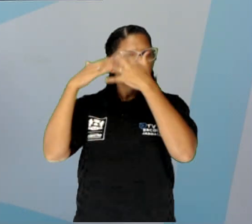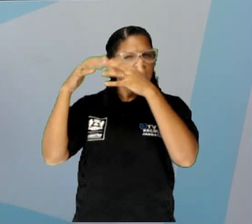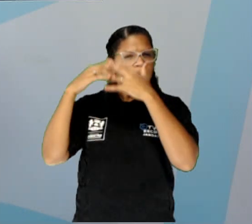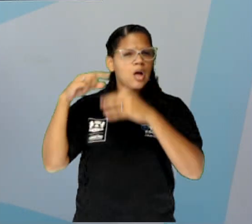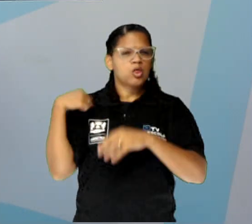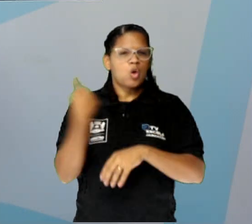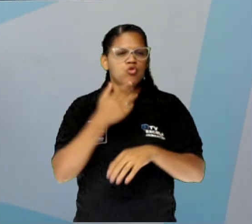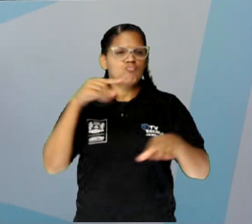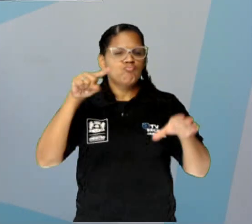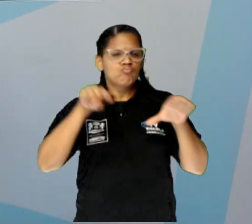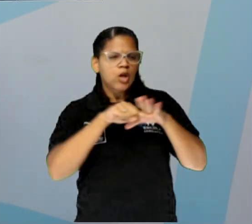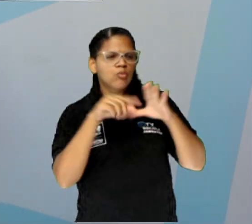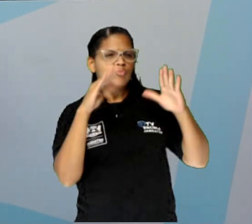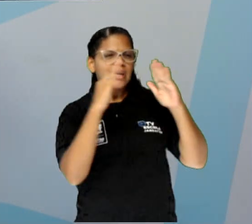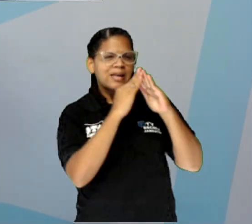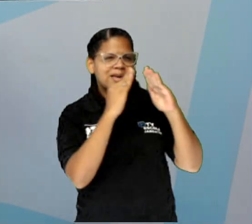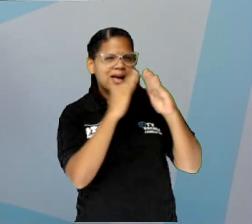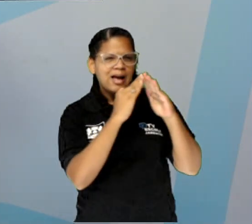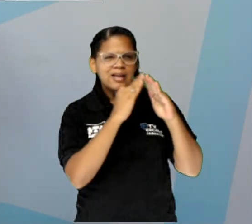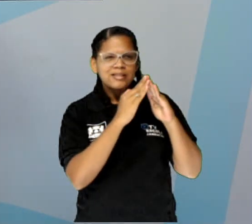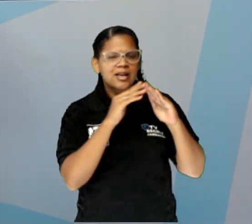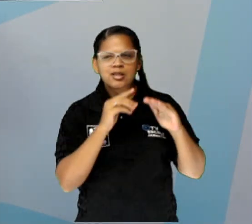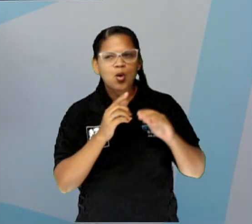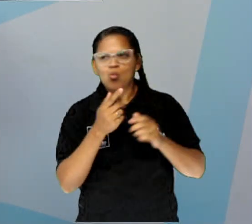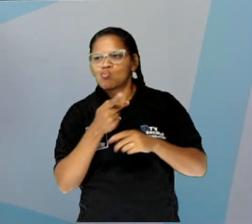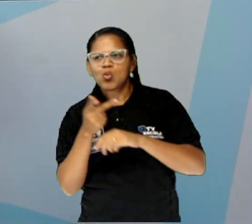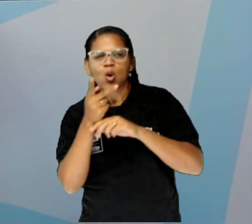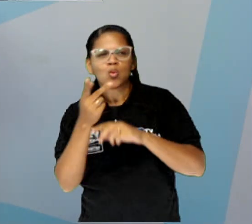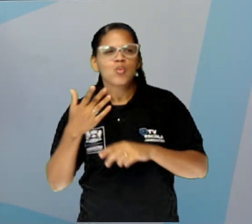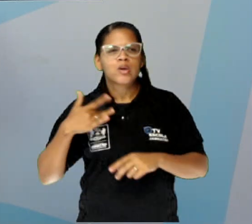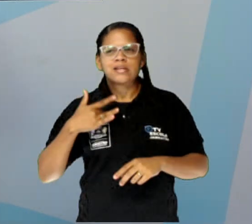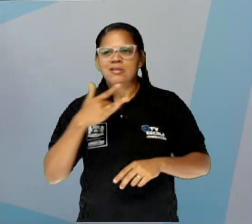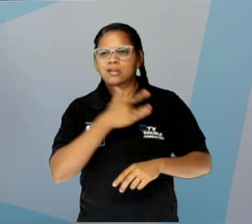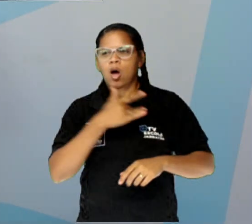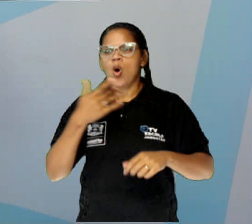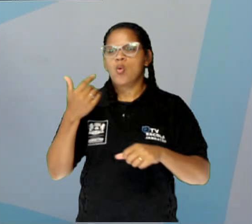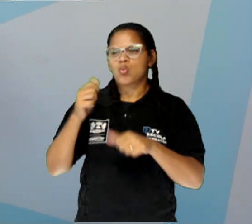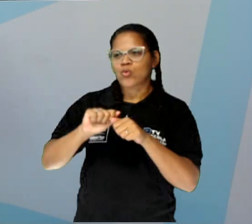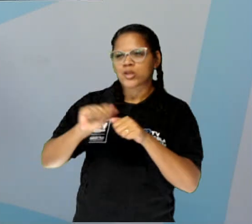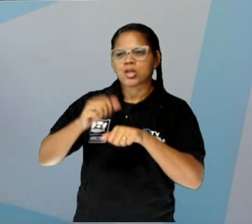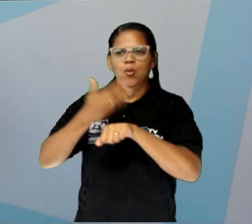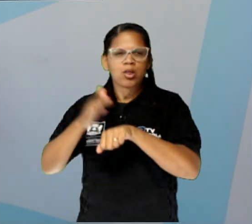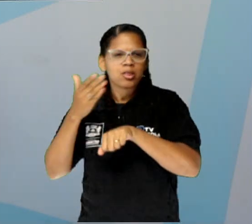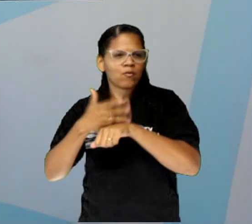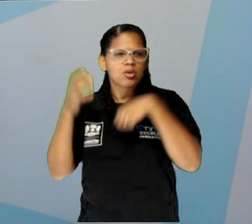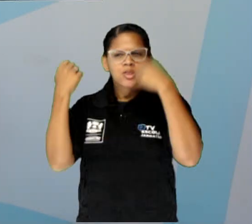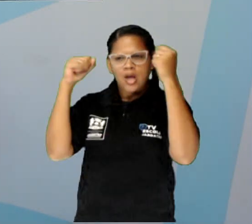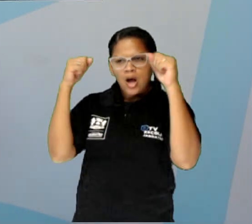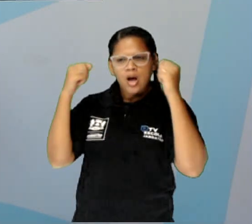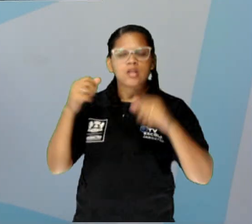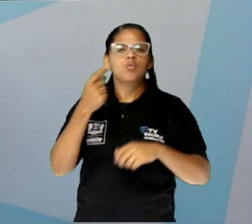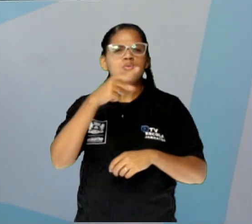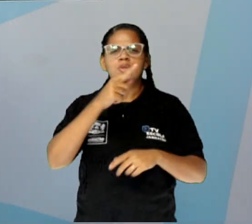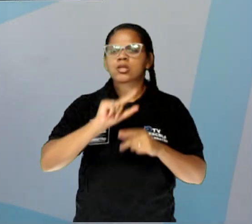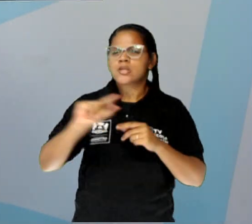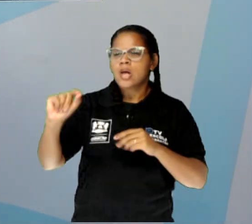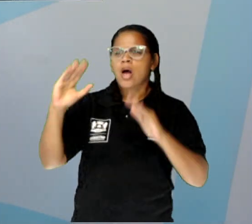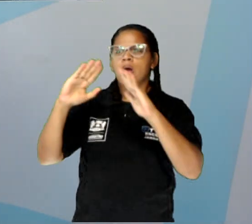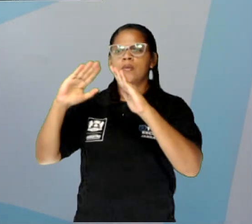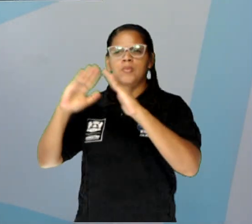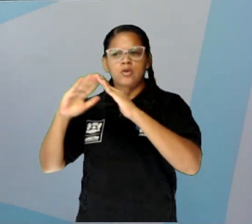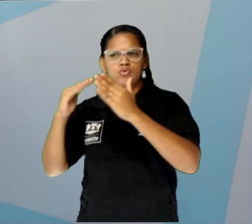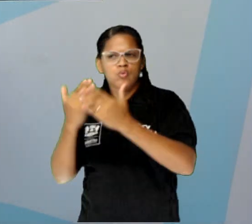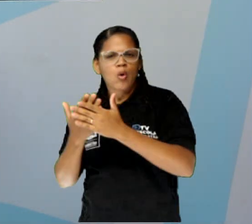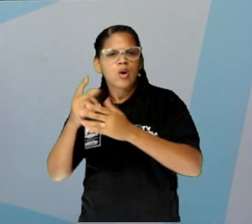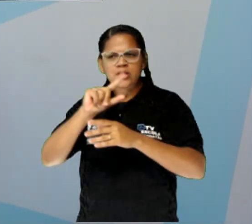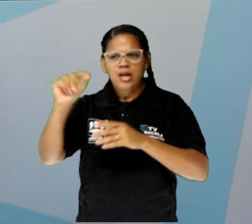saúde? Será que voltando para a escola, como você já está, você já consegue realizar algum alongamento, uma ginástica